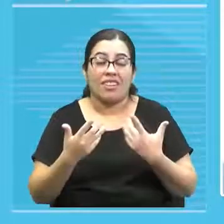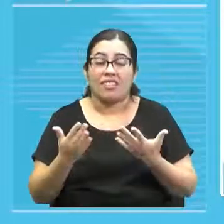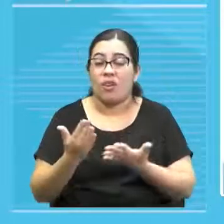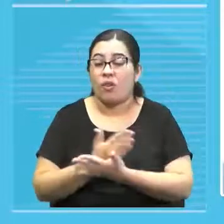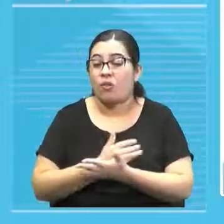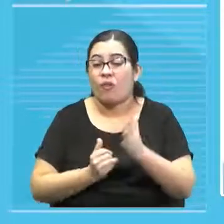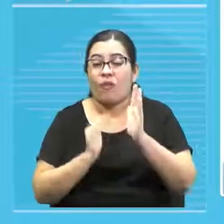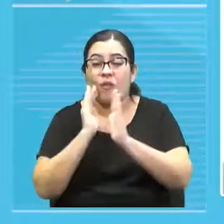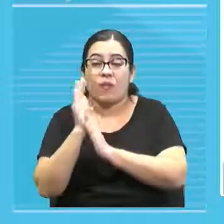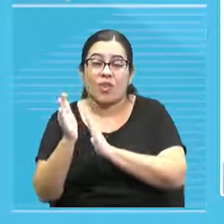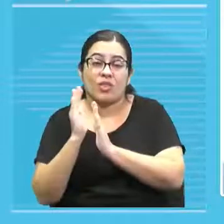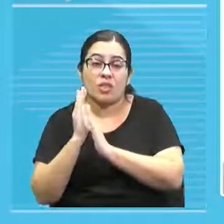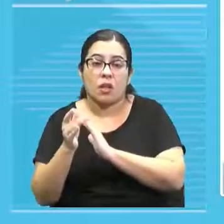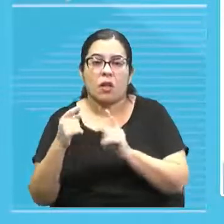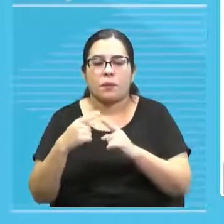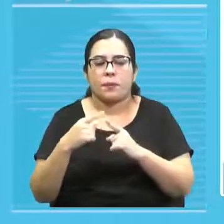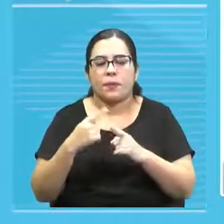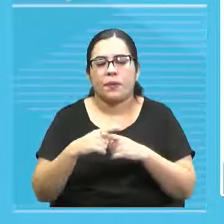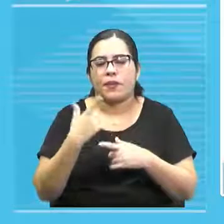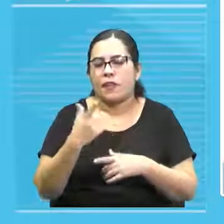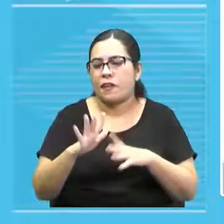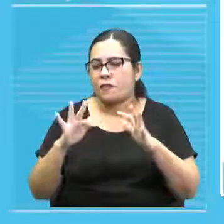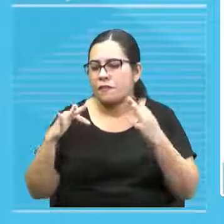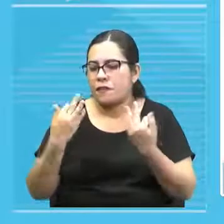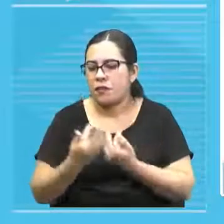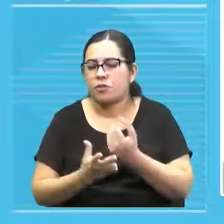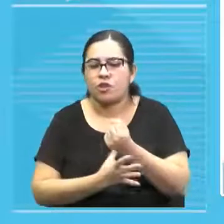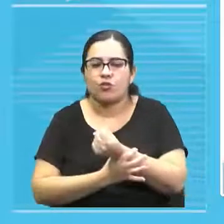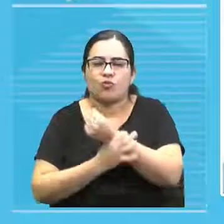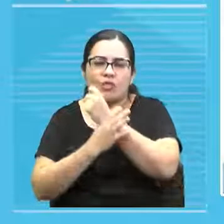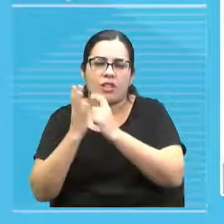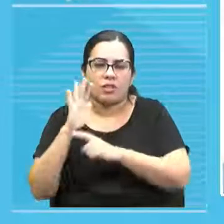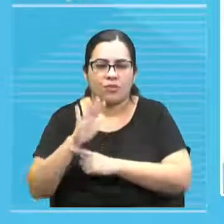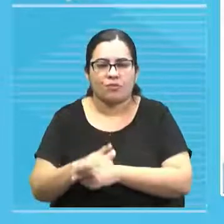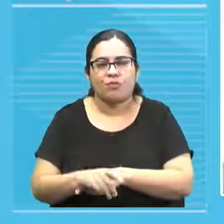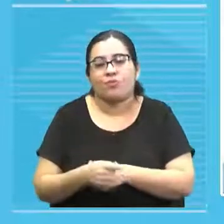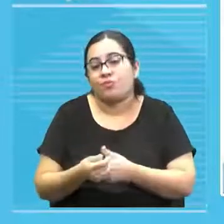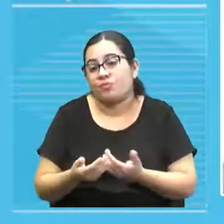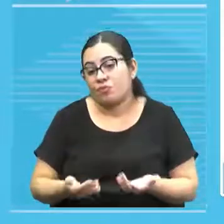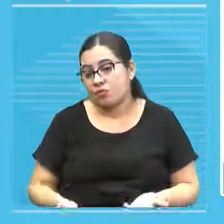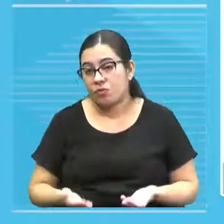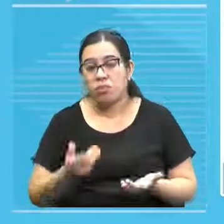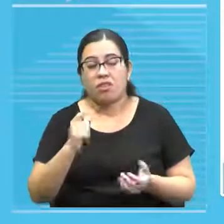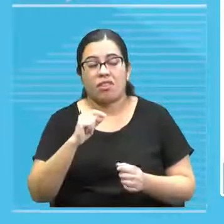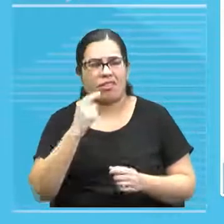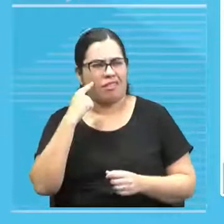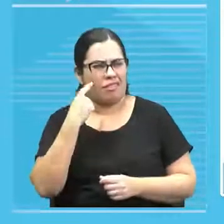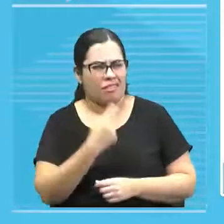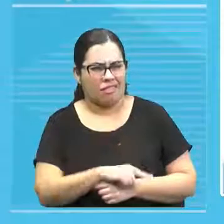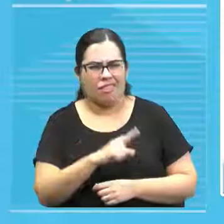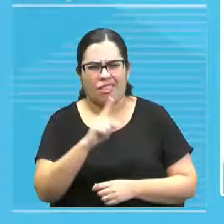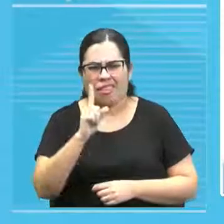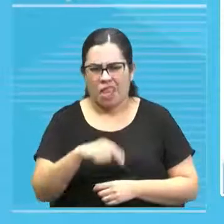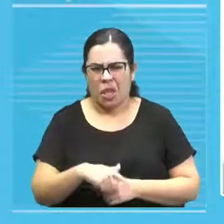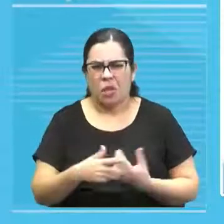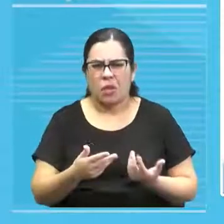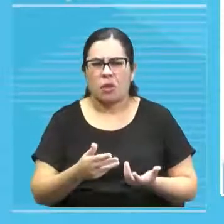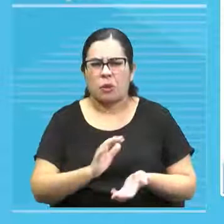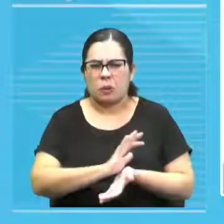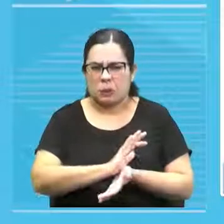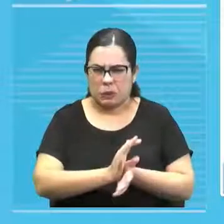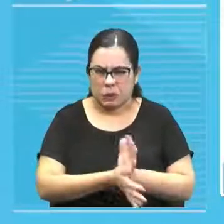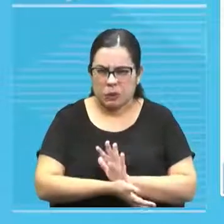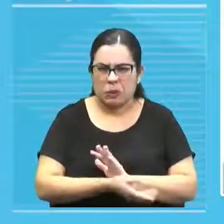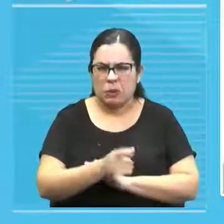para proteger seus familiares entendem tão não eliminam a xenofobia a